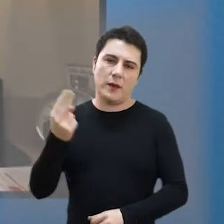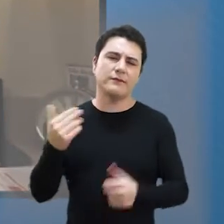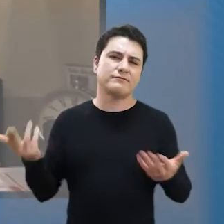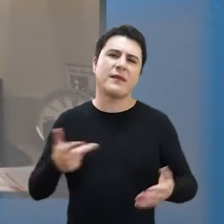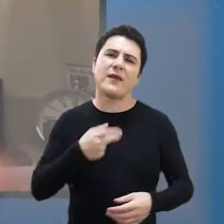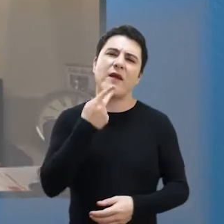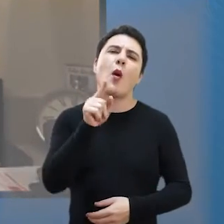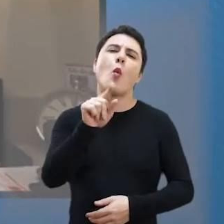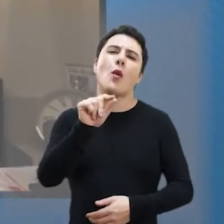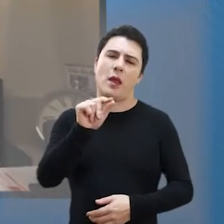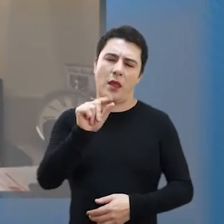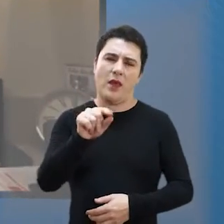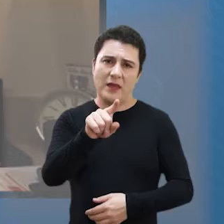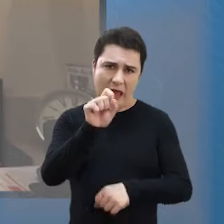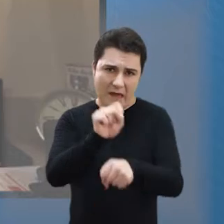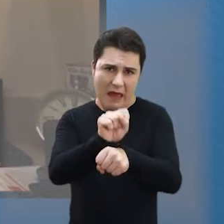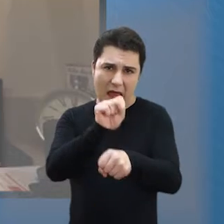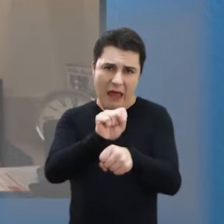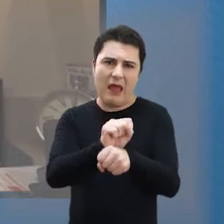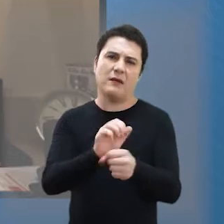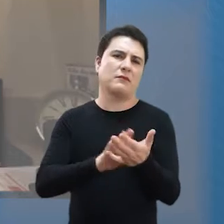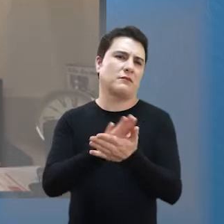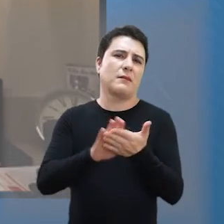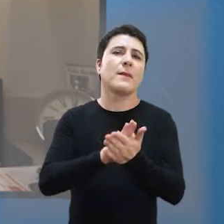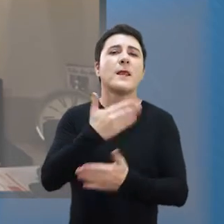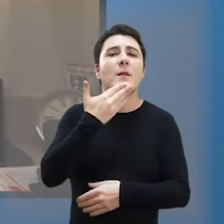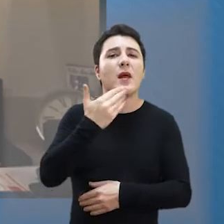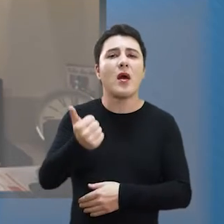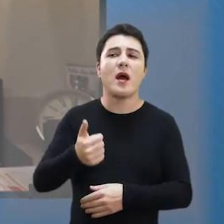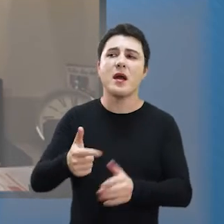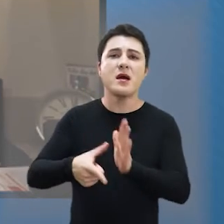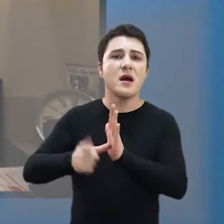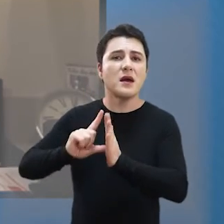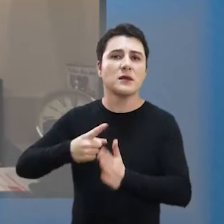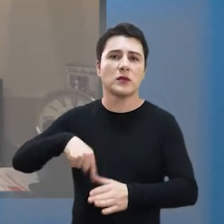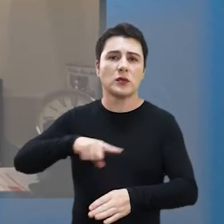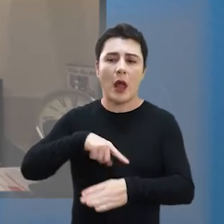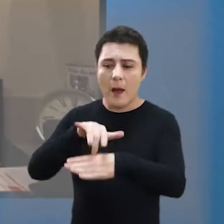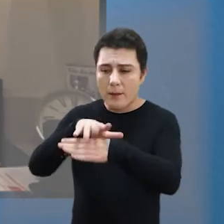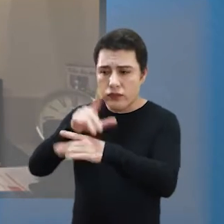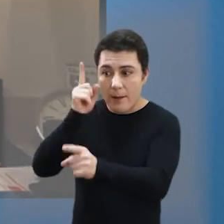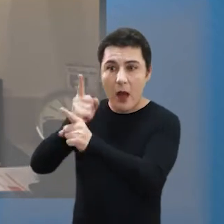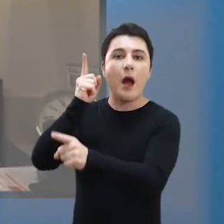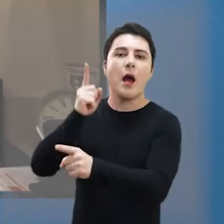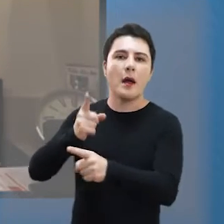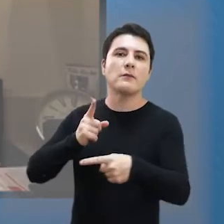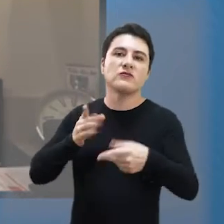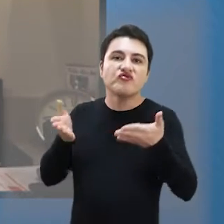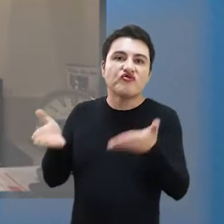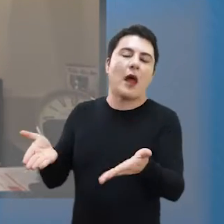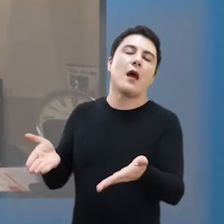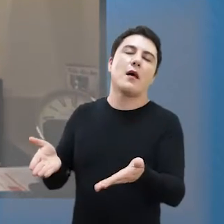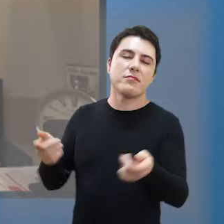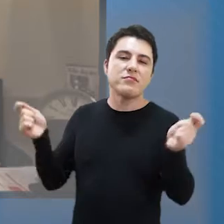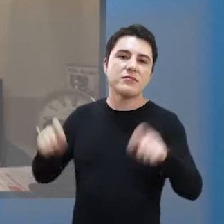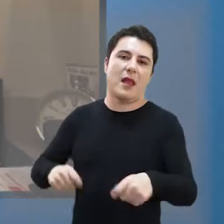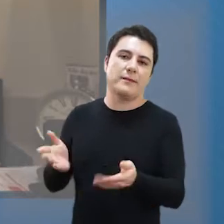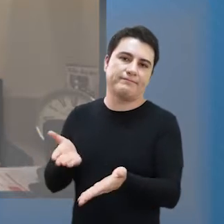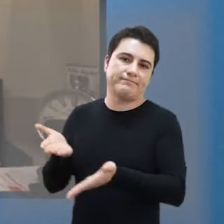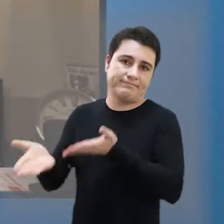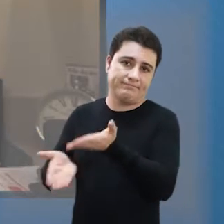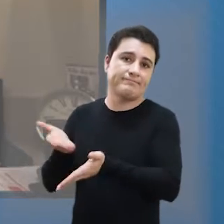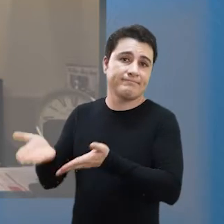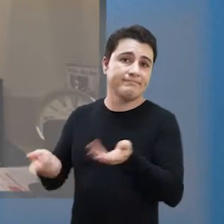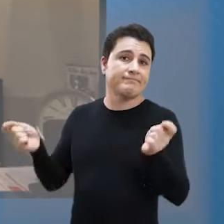sempre falo, não espera chegar ao extremo, não deixa. É melhor a gente achar no começo a doença, porque quando você encontra ela,